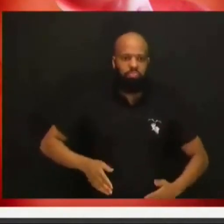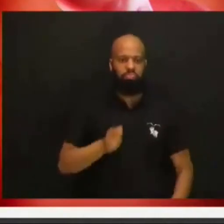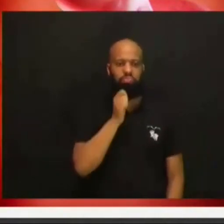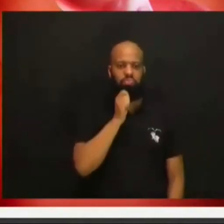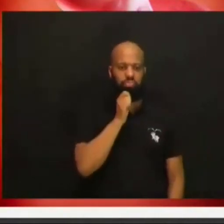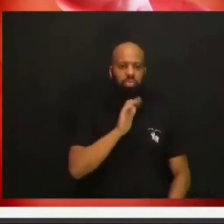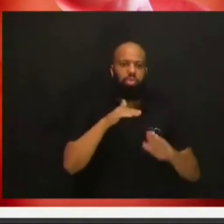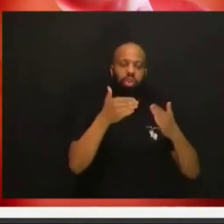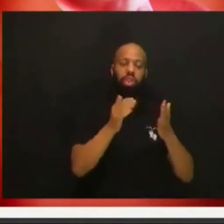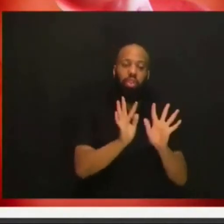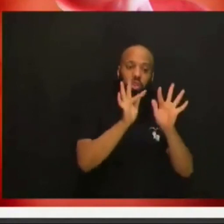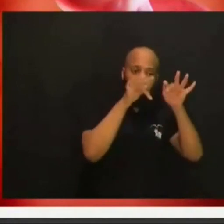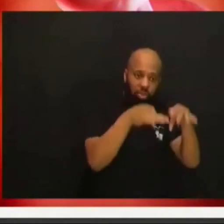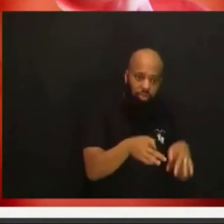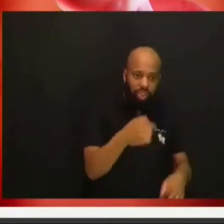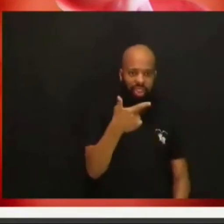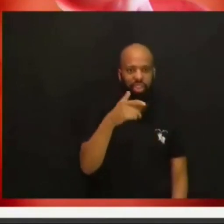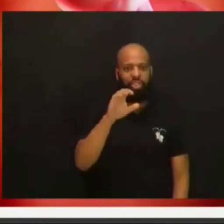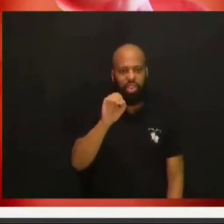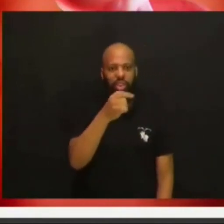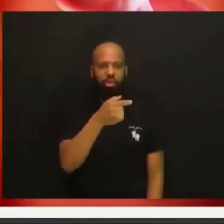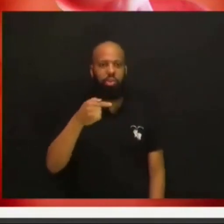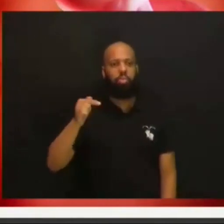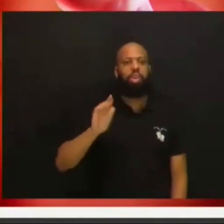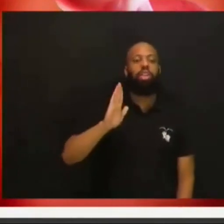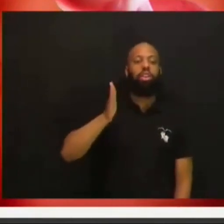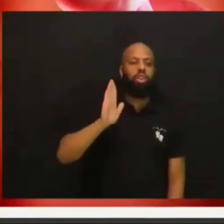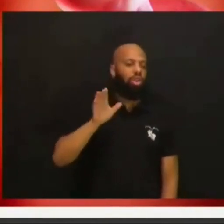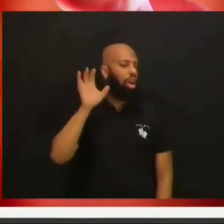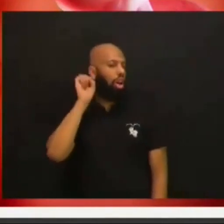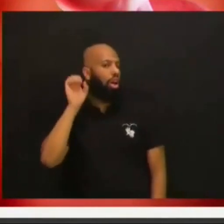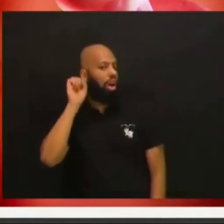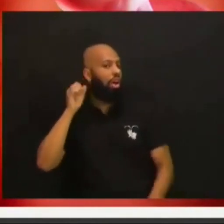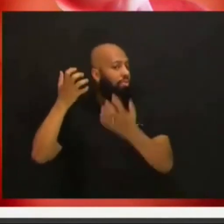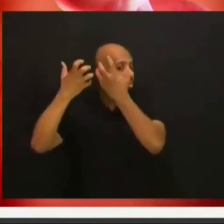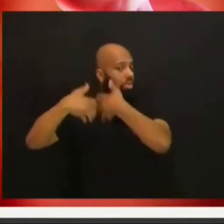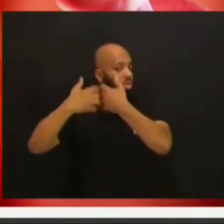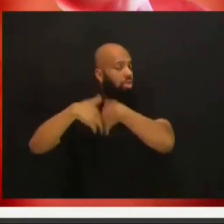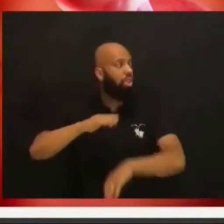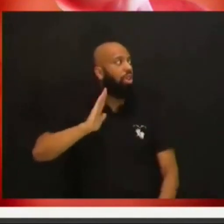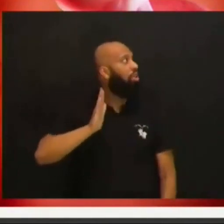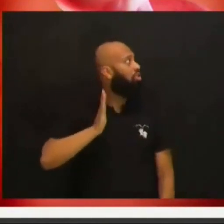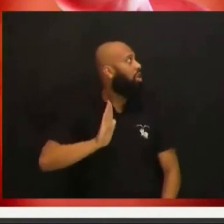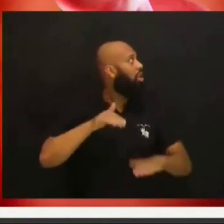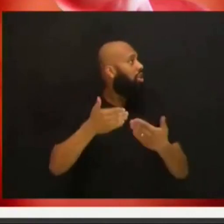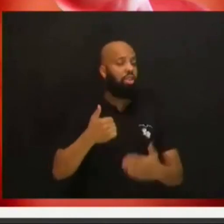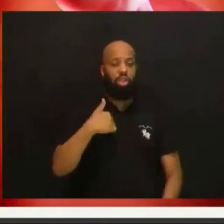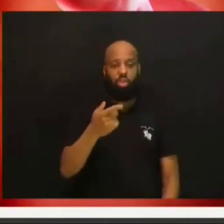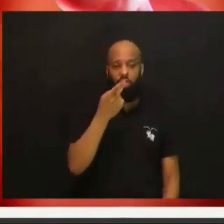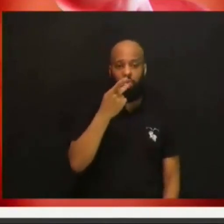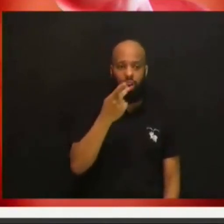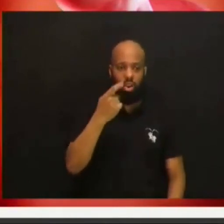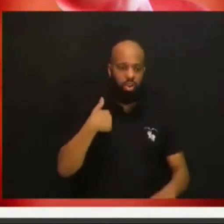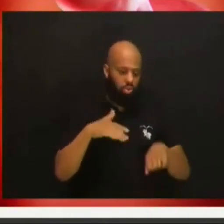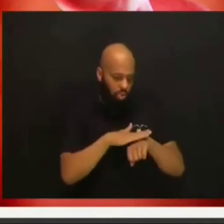Ao final da 20ª semana, já existe audição funcionando. Então, eu falo com aquele